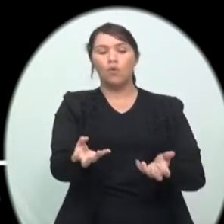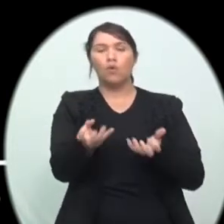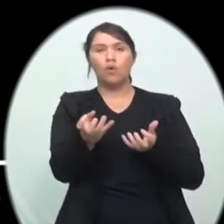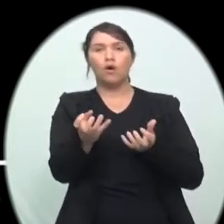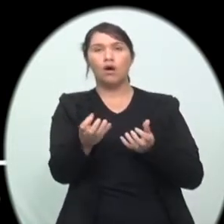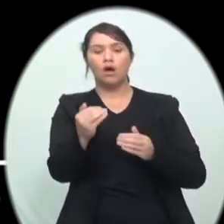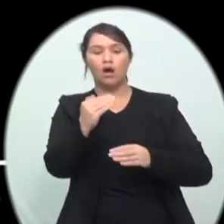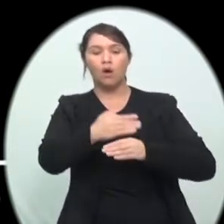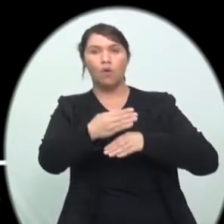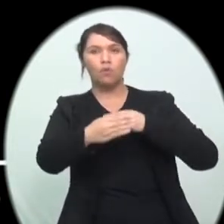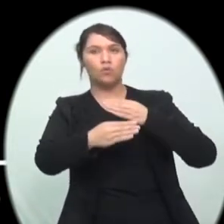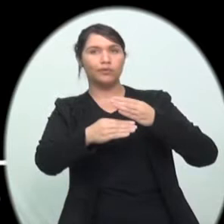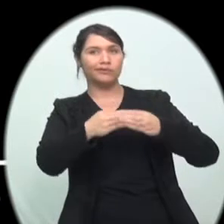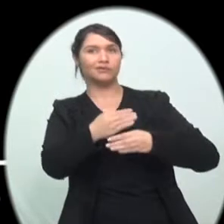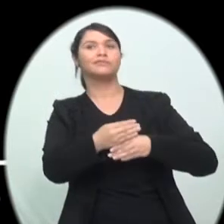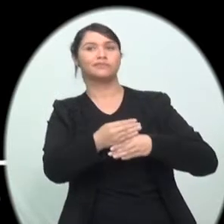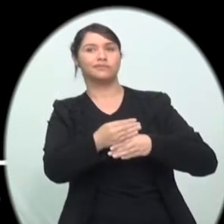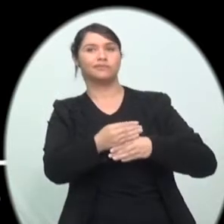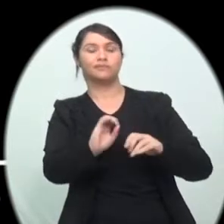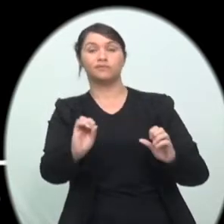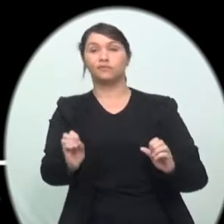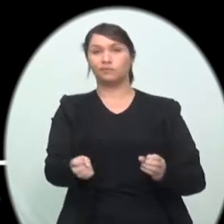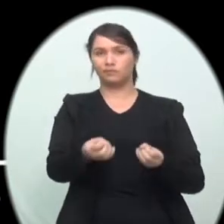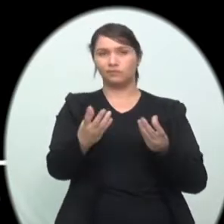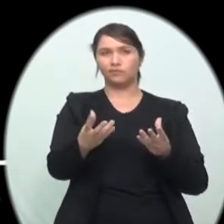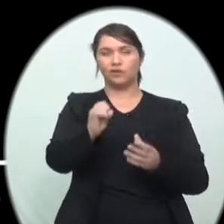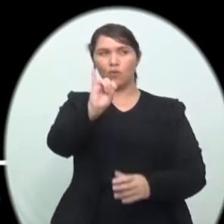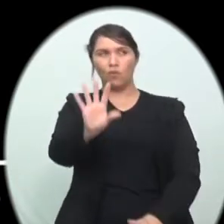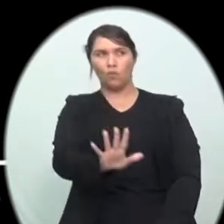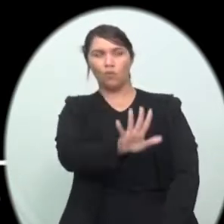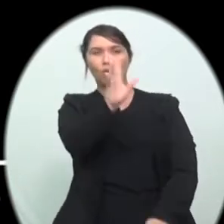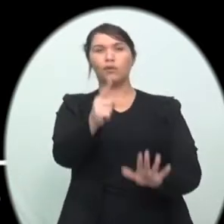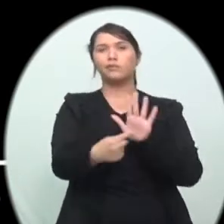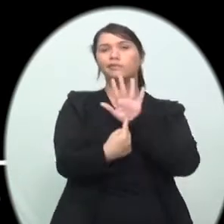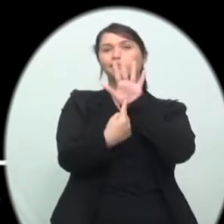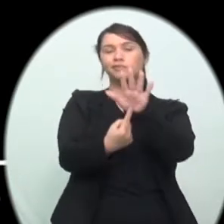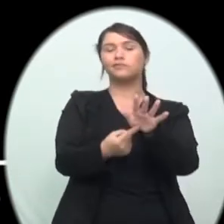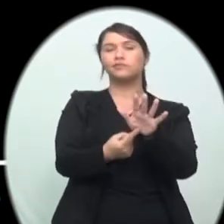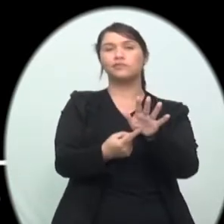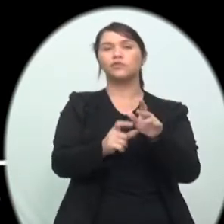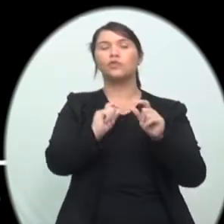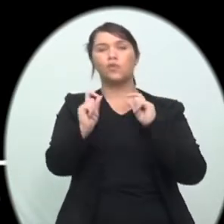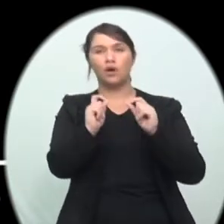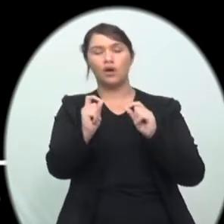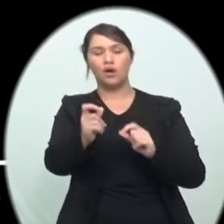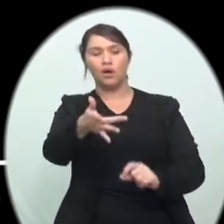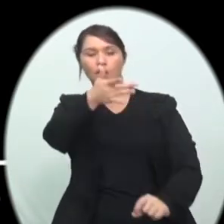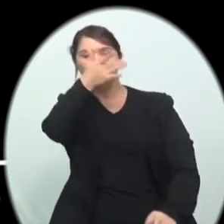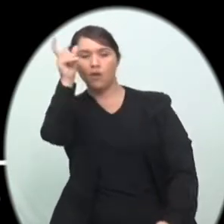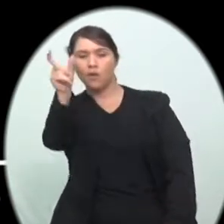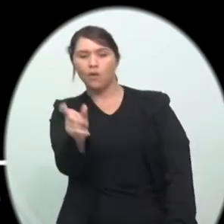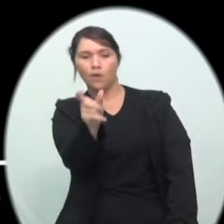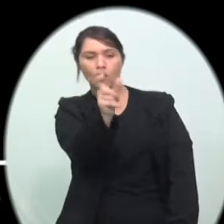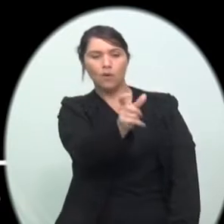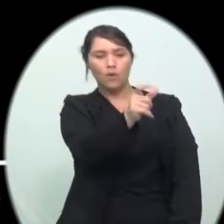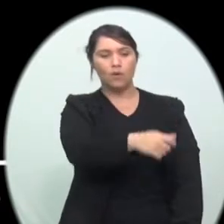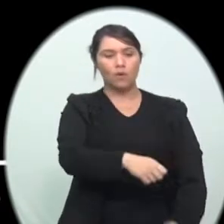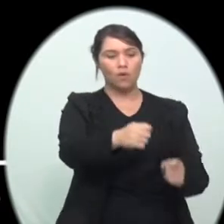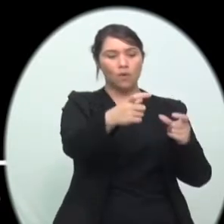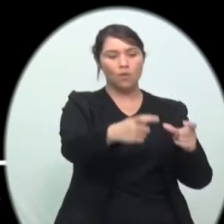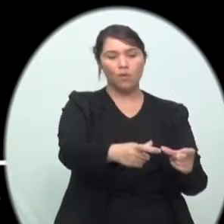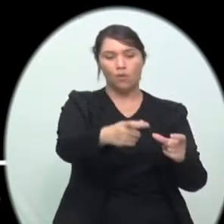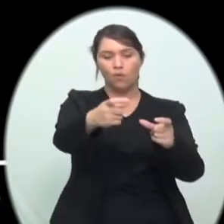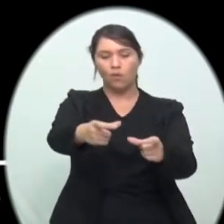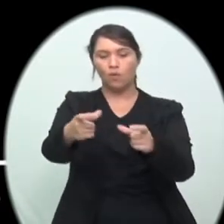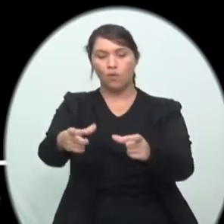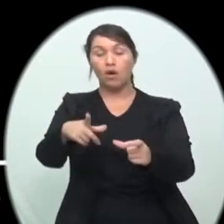gente mostra a escala de que hoje quem tem terras, latifúndios, ou enfim, terrenos, ainda